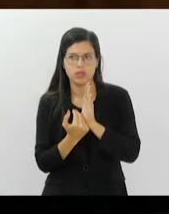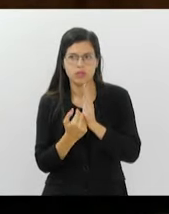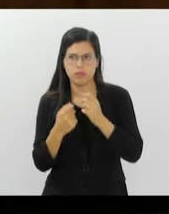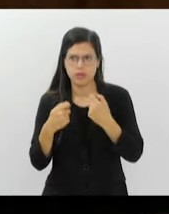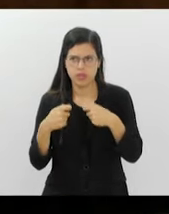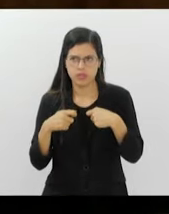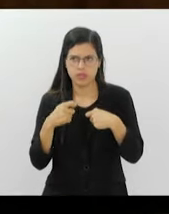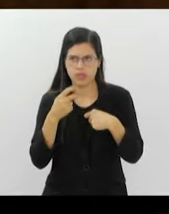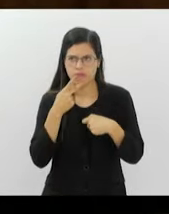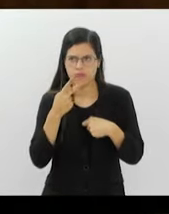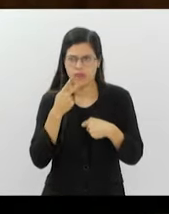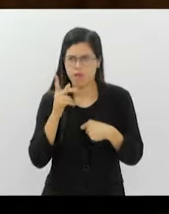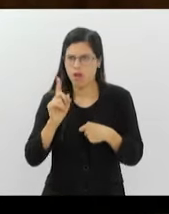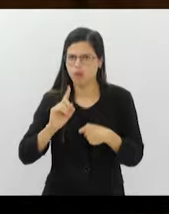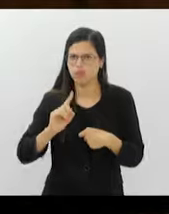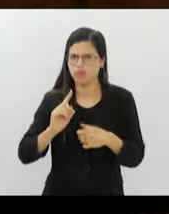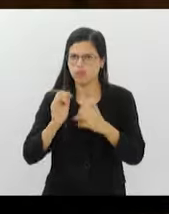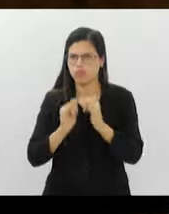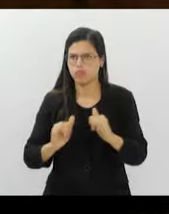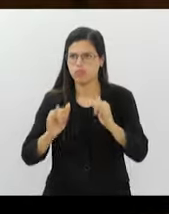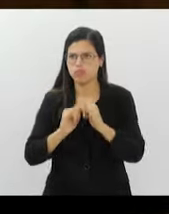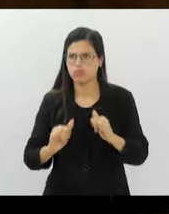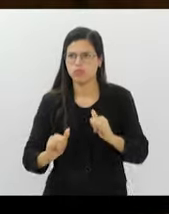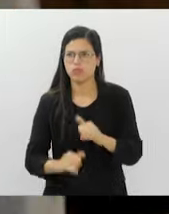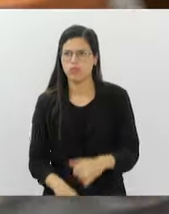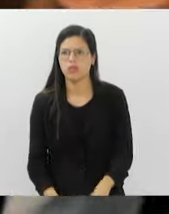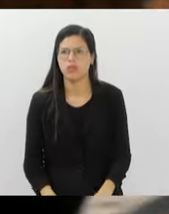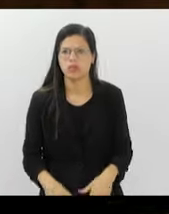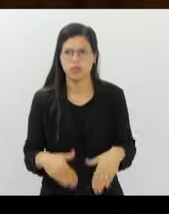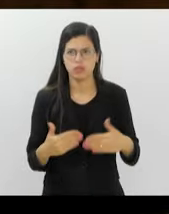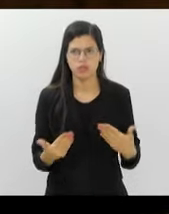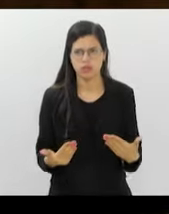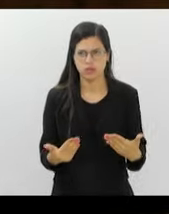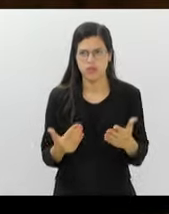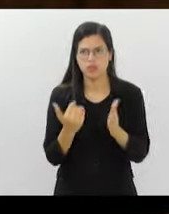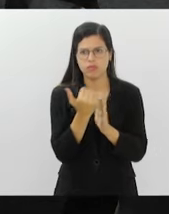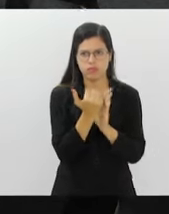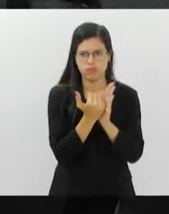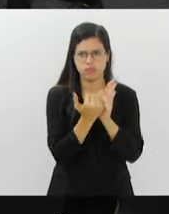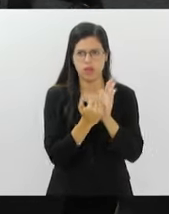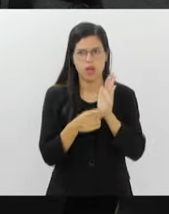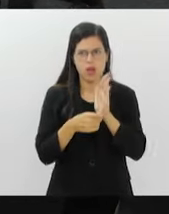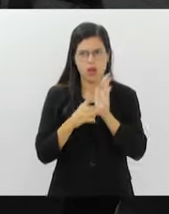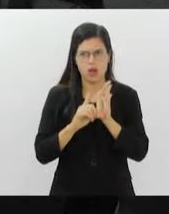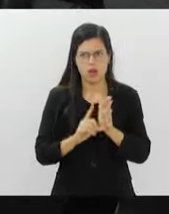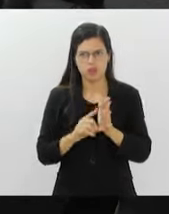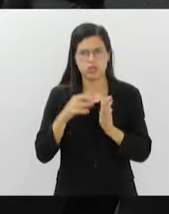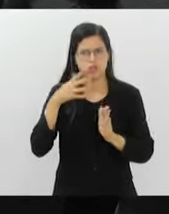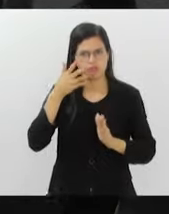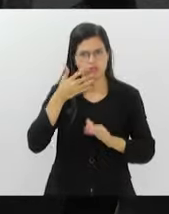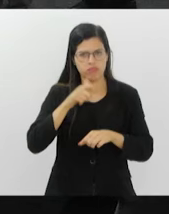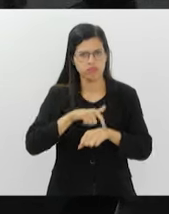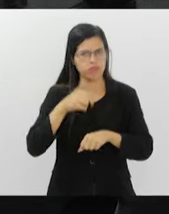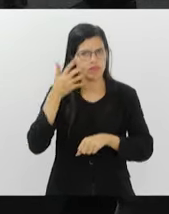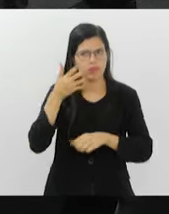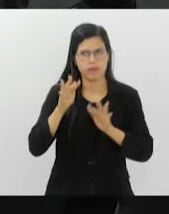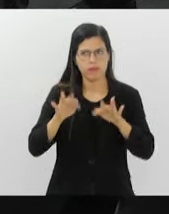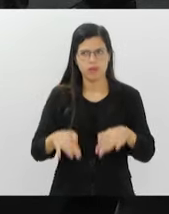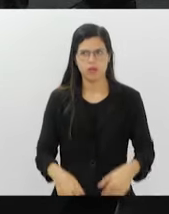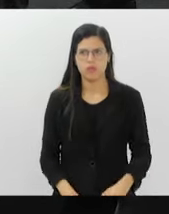cantar ou não é teria que cantar Marquinho então chamar os trabalhos à ordem antes de passar para o expediente